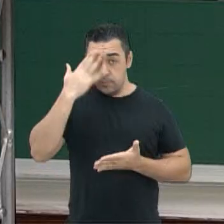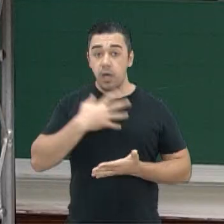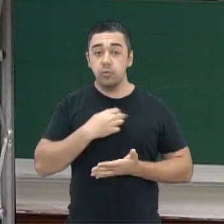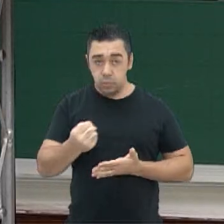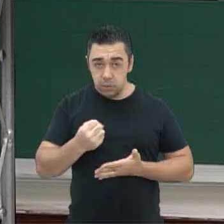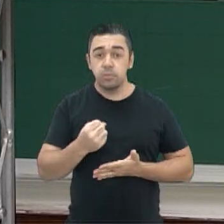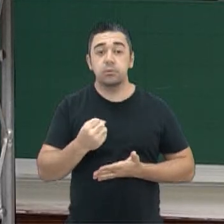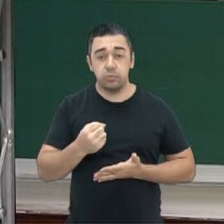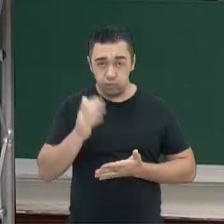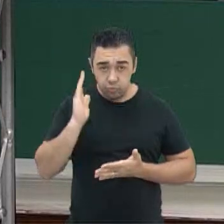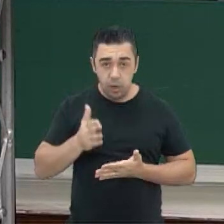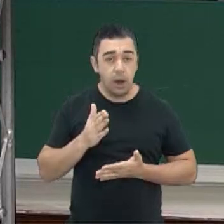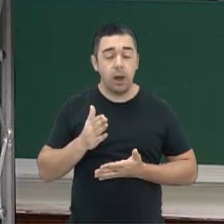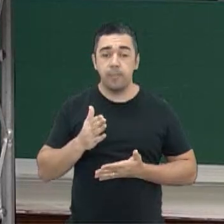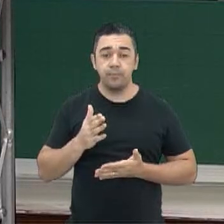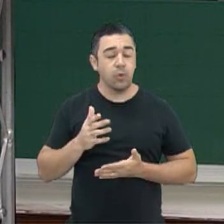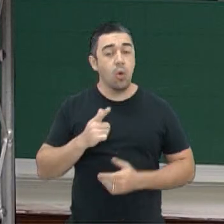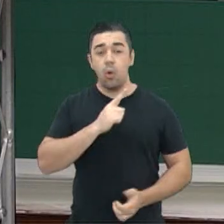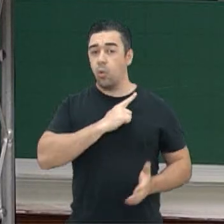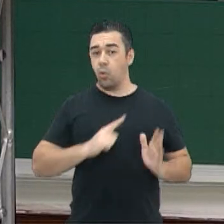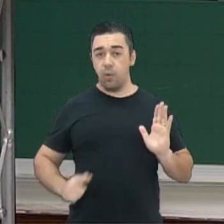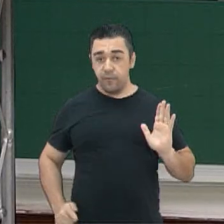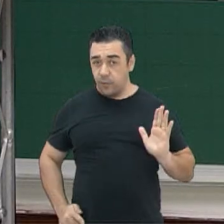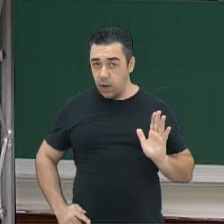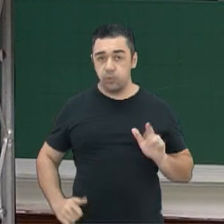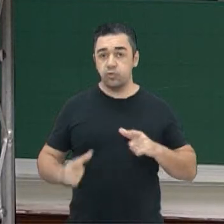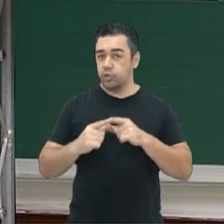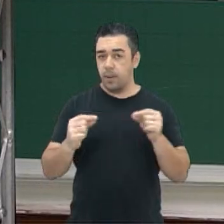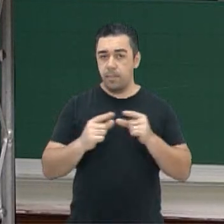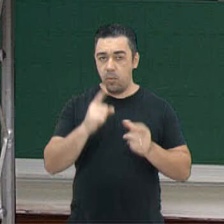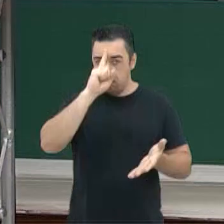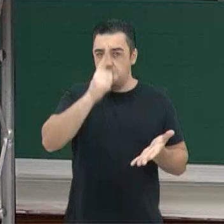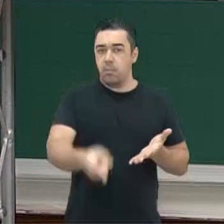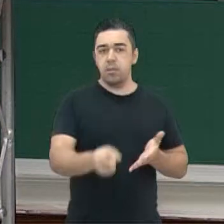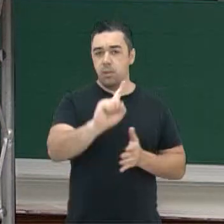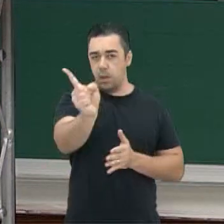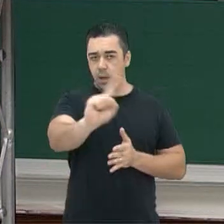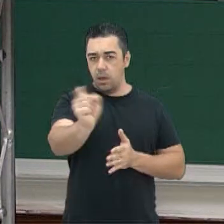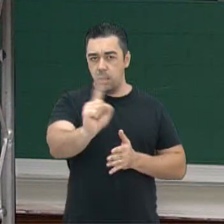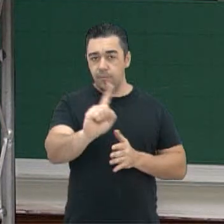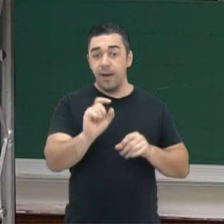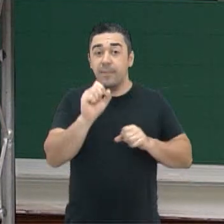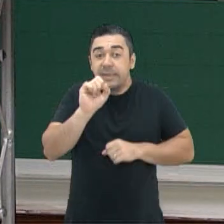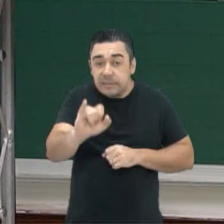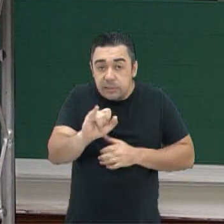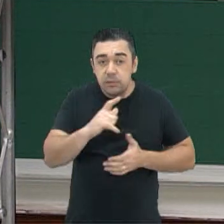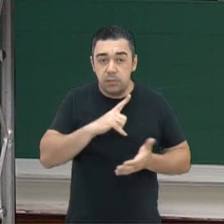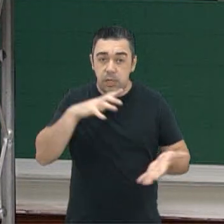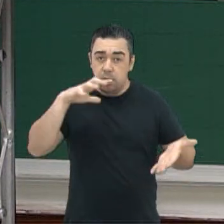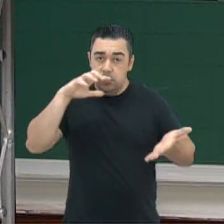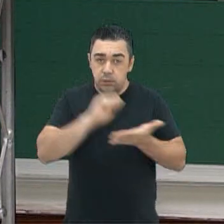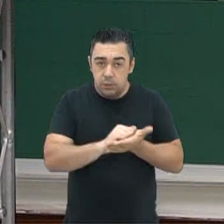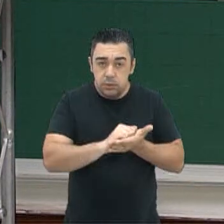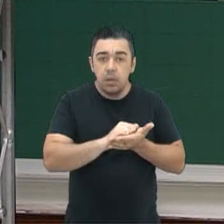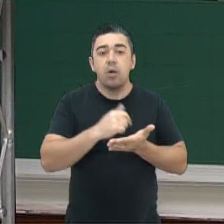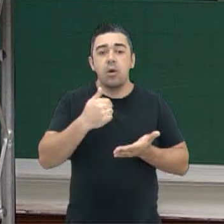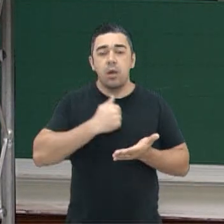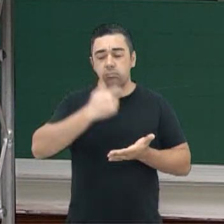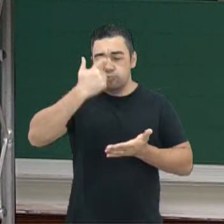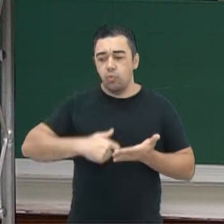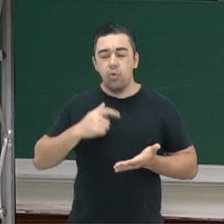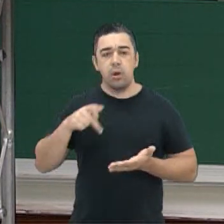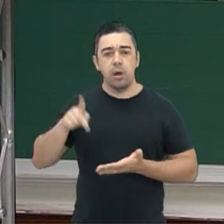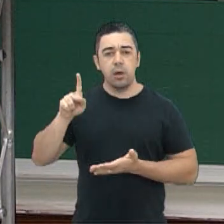fazer, que o governo não obrigava nenhum piloto a se alistar, mas se ele se alistasse, ele sabia que ele era um